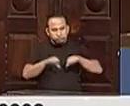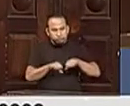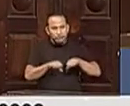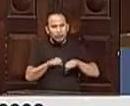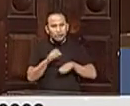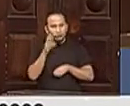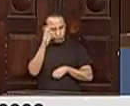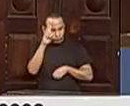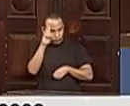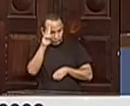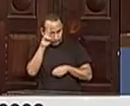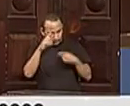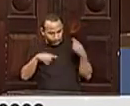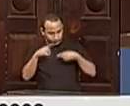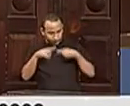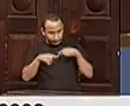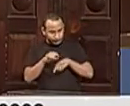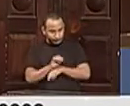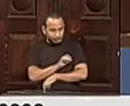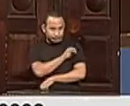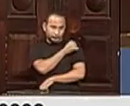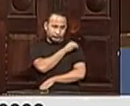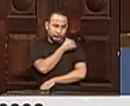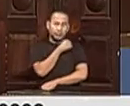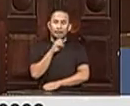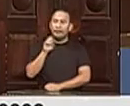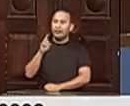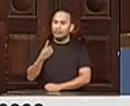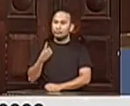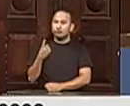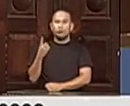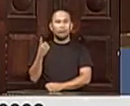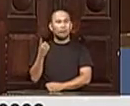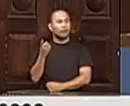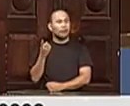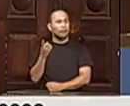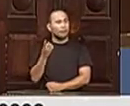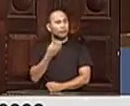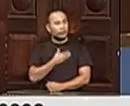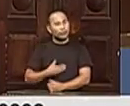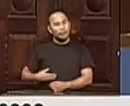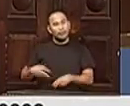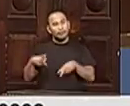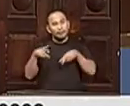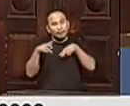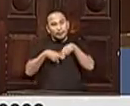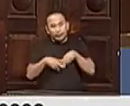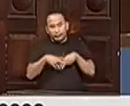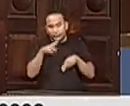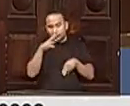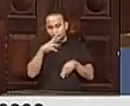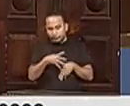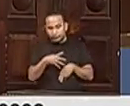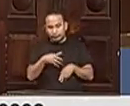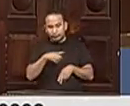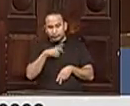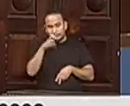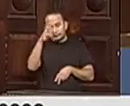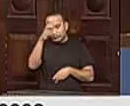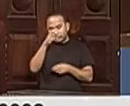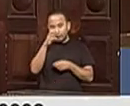é inconteste. Nós temos um ex-governador preso com uma condenação que terá que ter 5 encarnações para